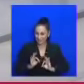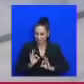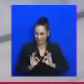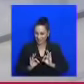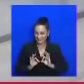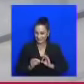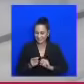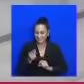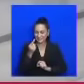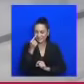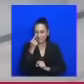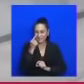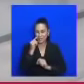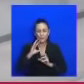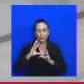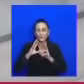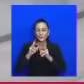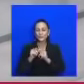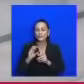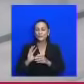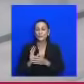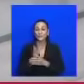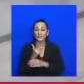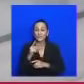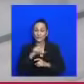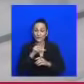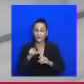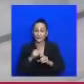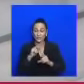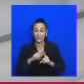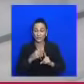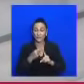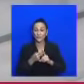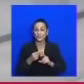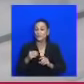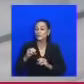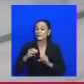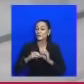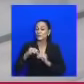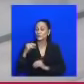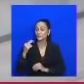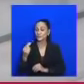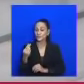Preparados? Vamos conferir tudo o que vai rolar no sorteio da Dupla Cena, concurso